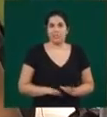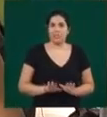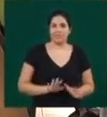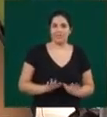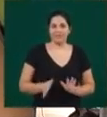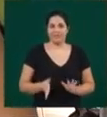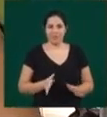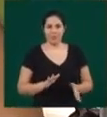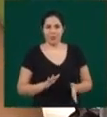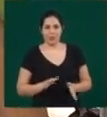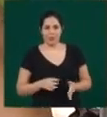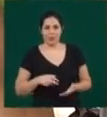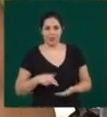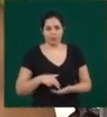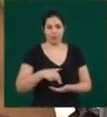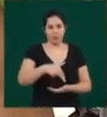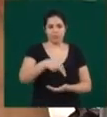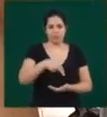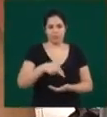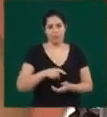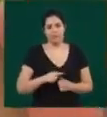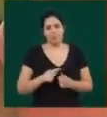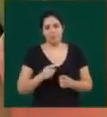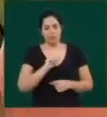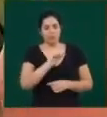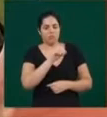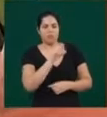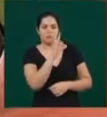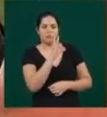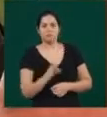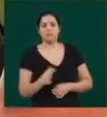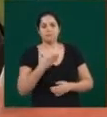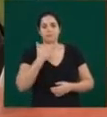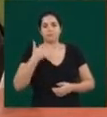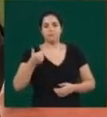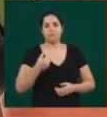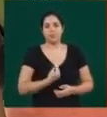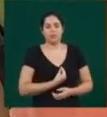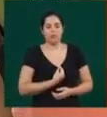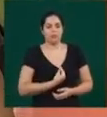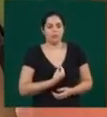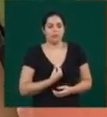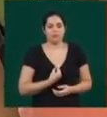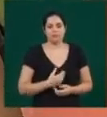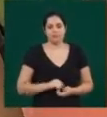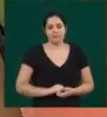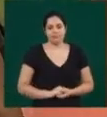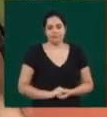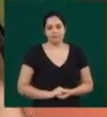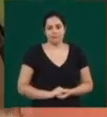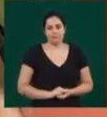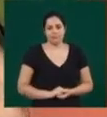não é assim totalmente livre, mas faz 80% na minha vida